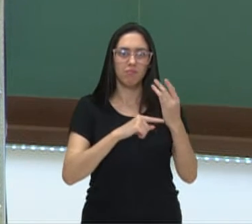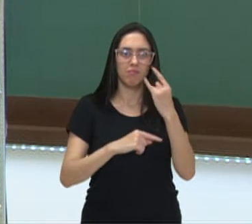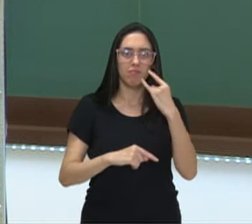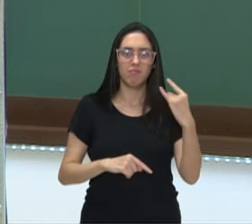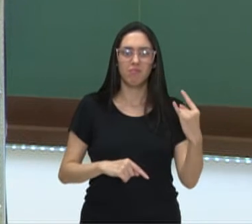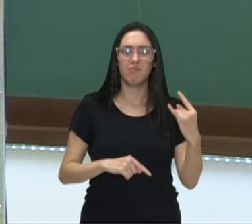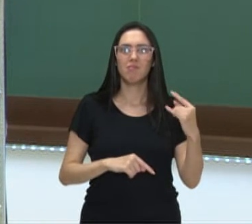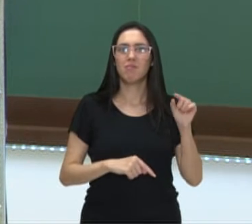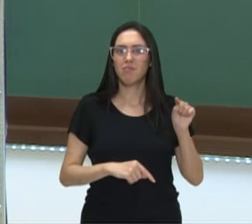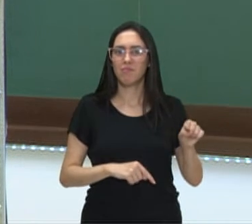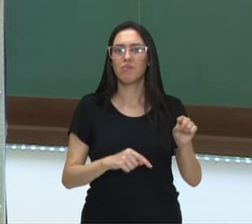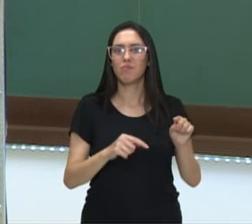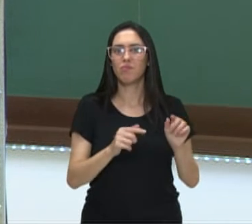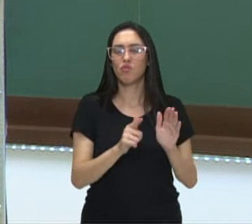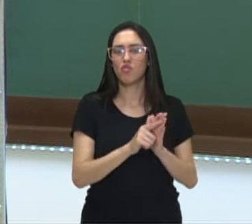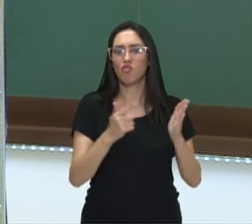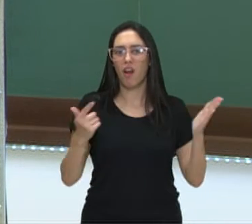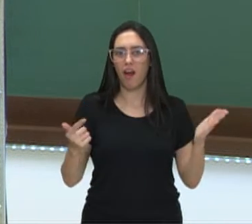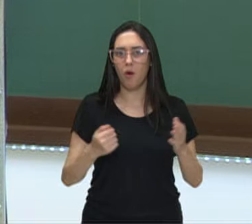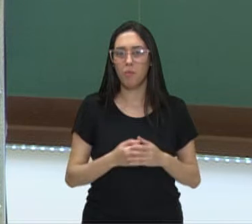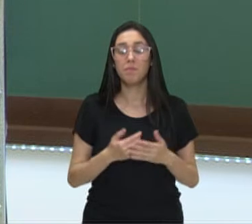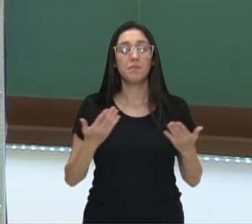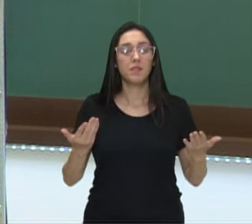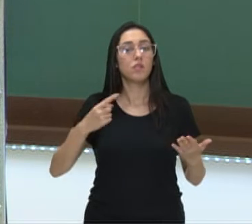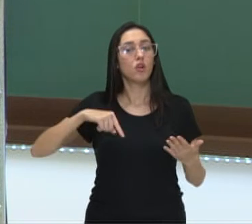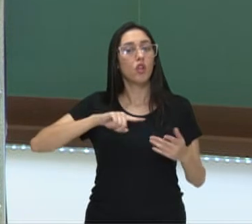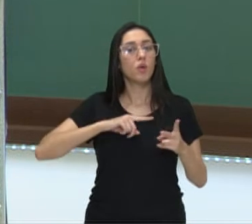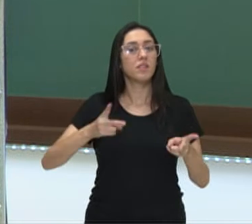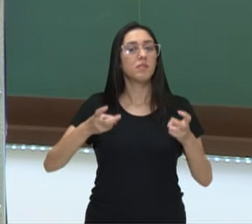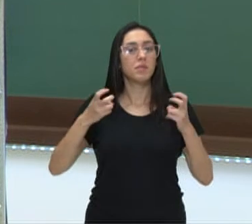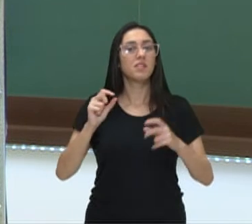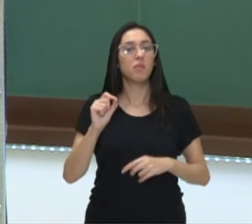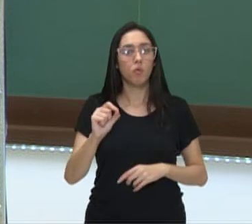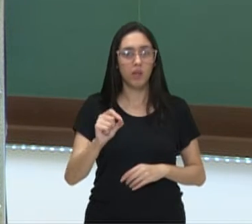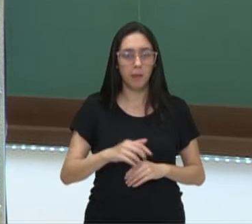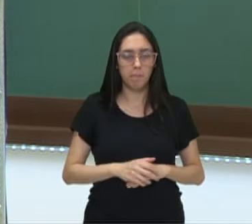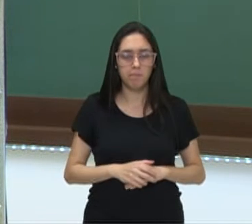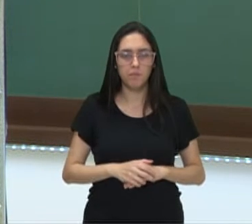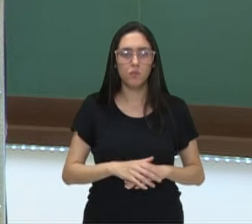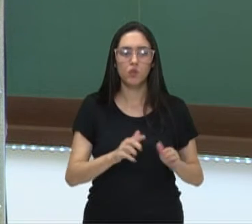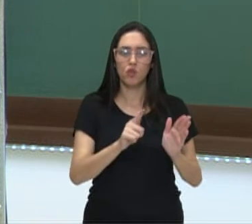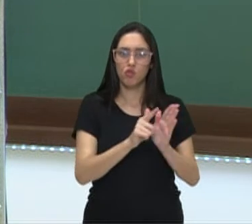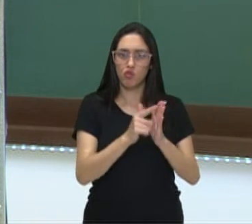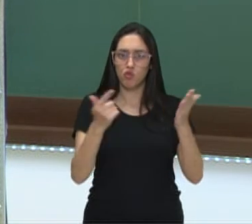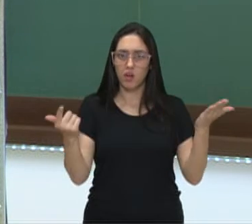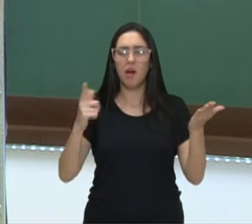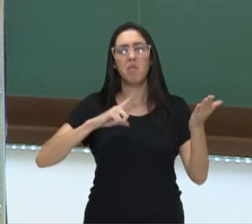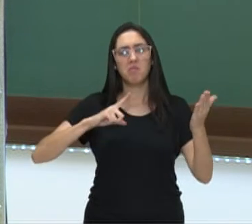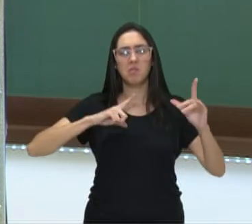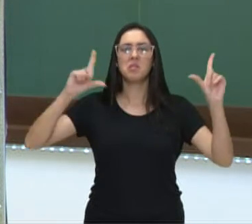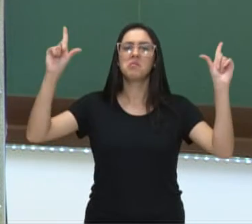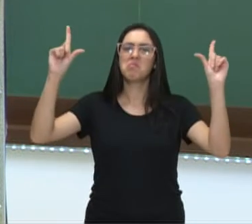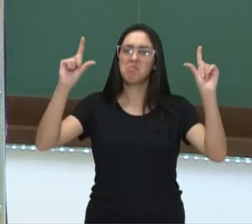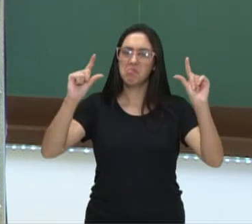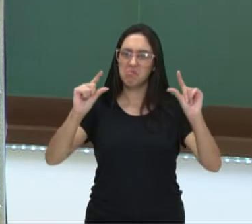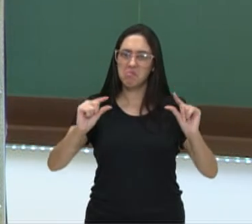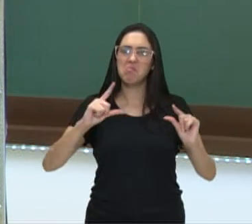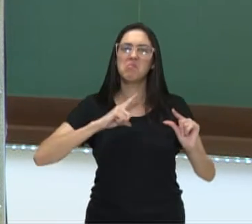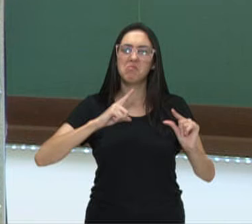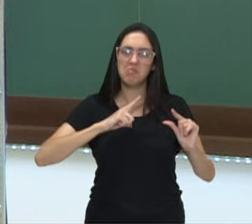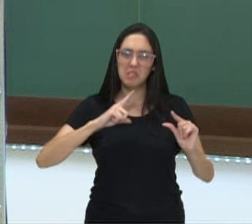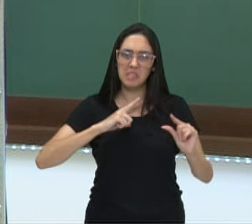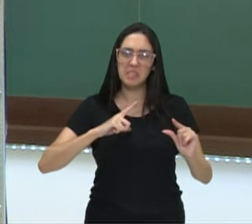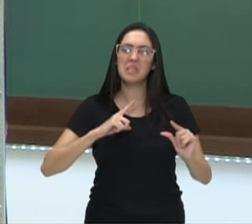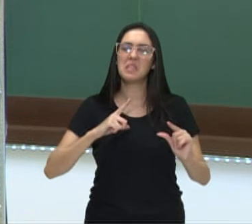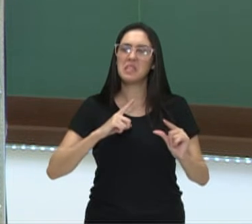jornal. E aí a gente percebe que, por mais que o jornal ele tenha diminuído, grandes jornais hoje